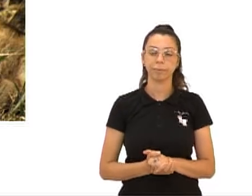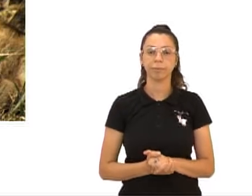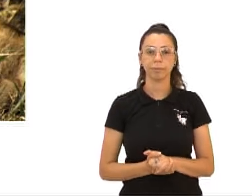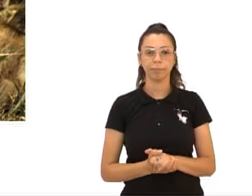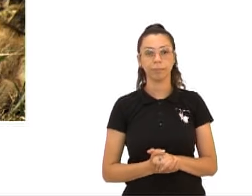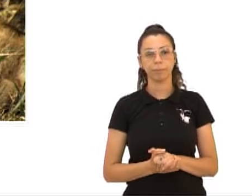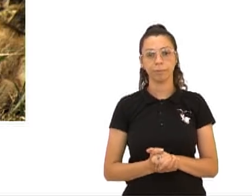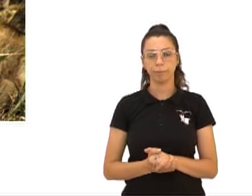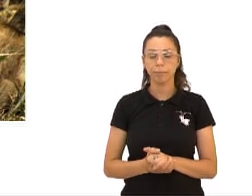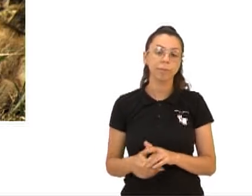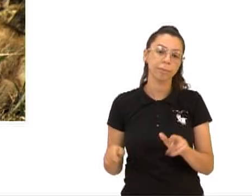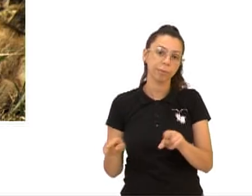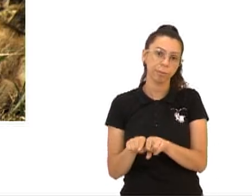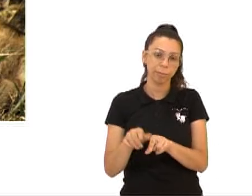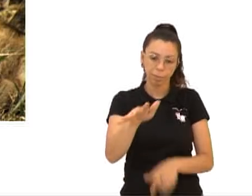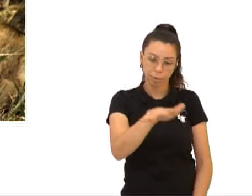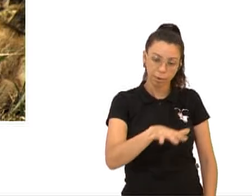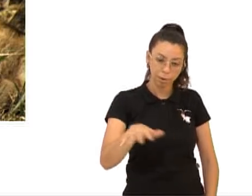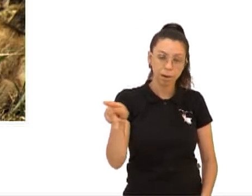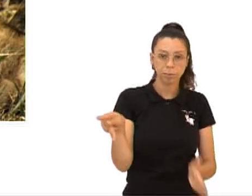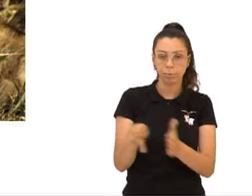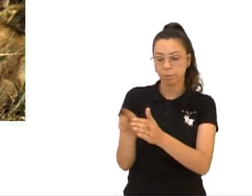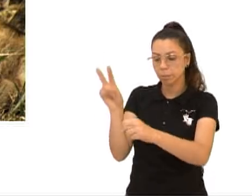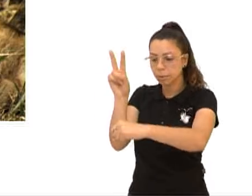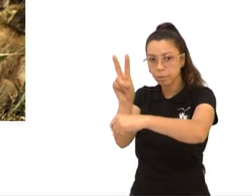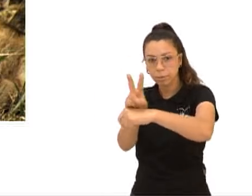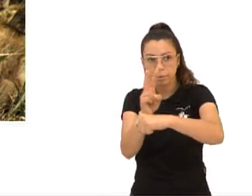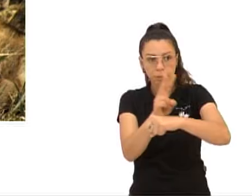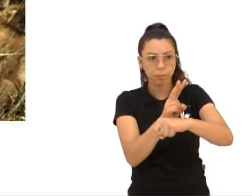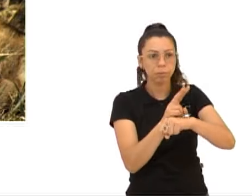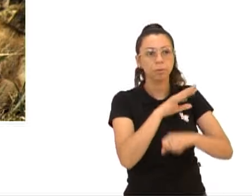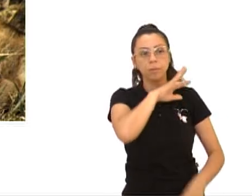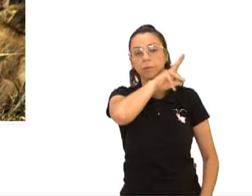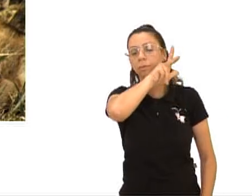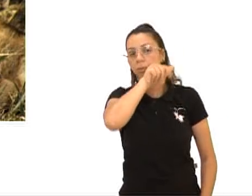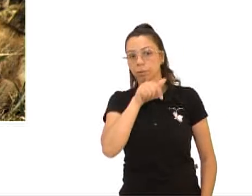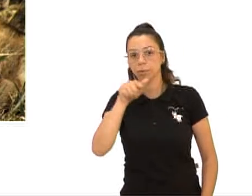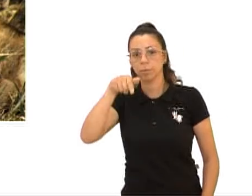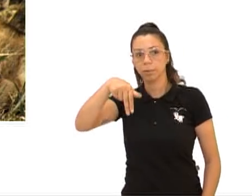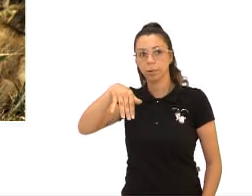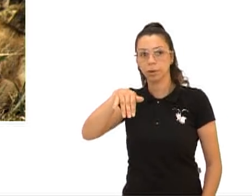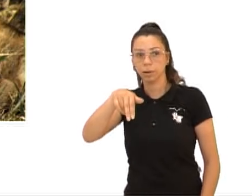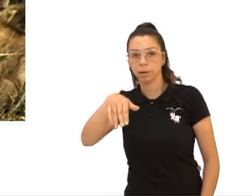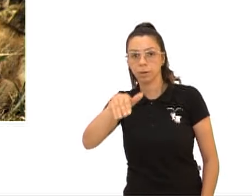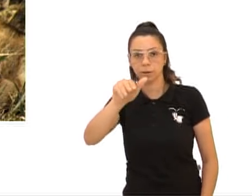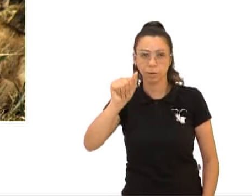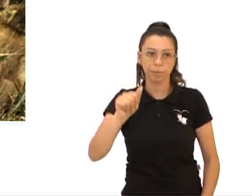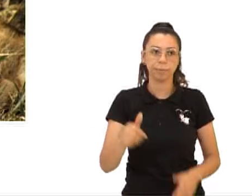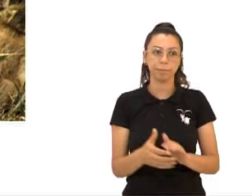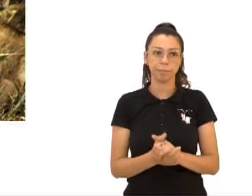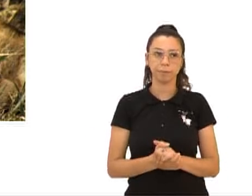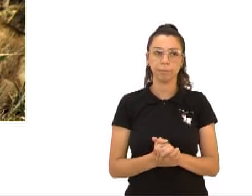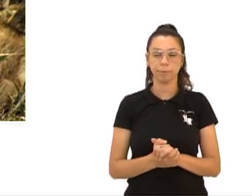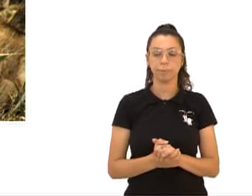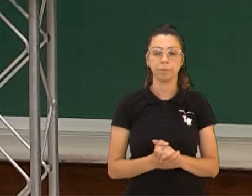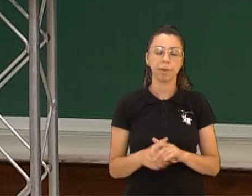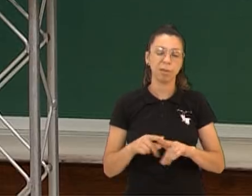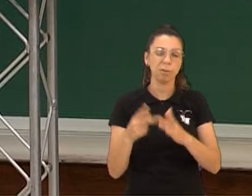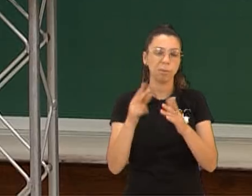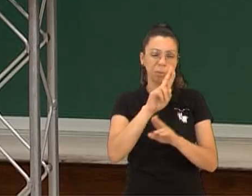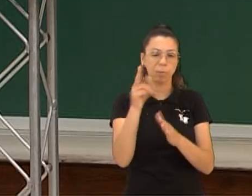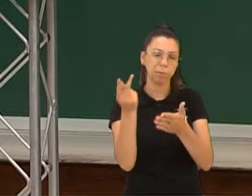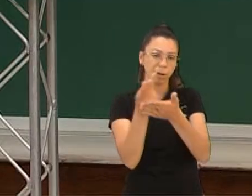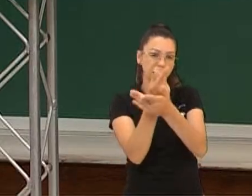as reservas florestais, né, aqui é a reserva florestal de Karura, no Quênia, né, infelizmente saiu o nome errado ali.